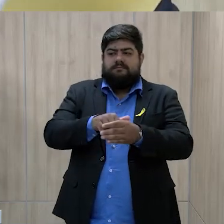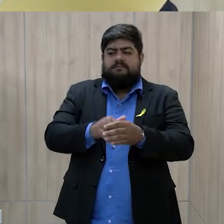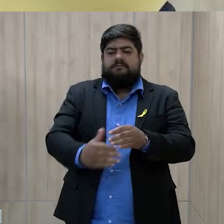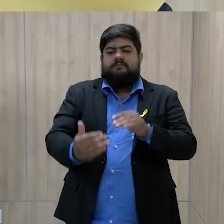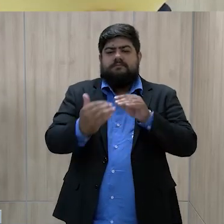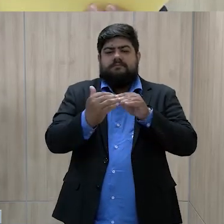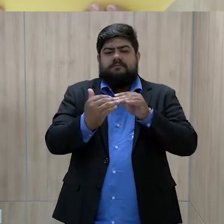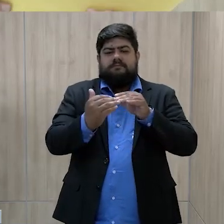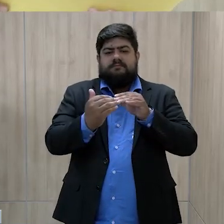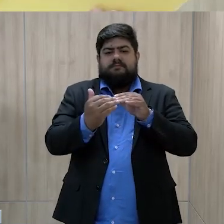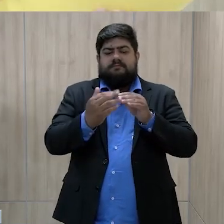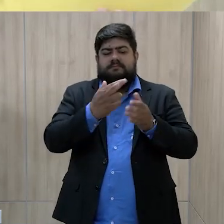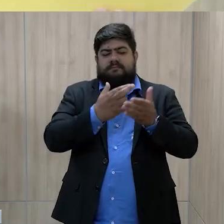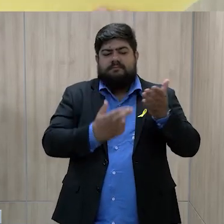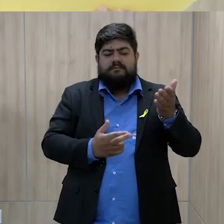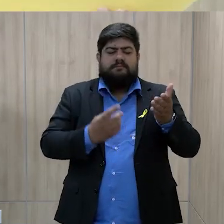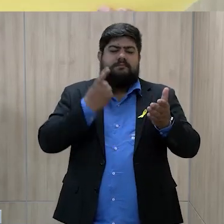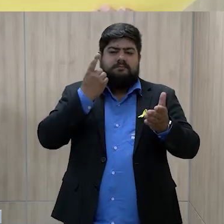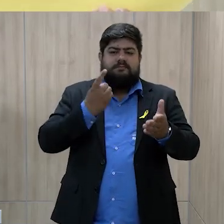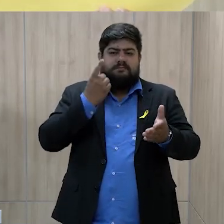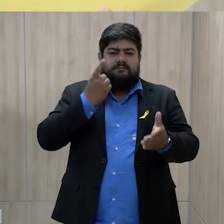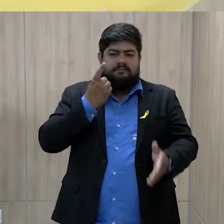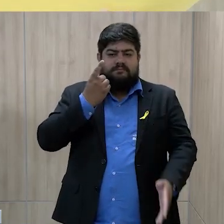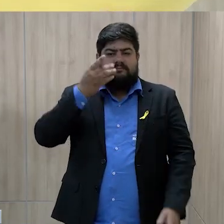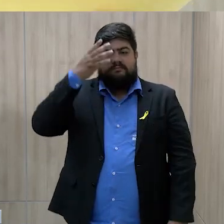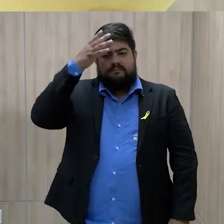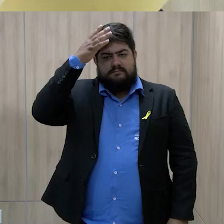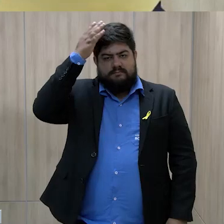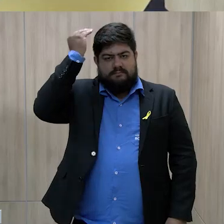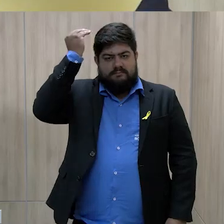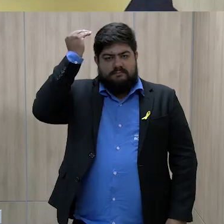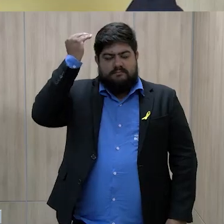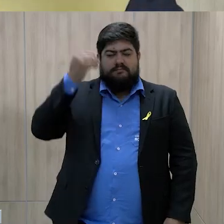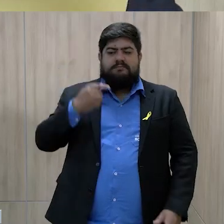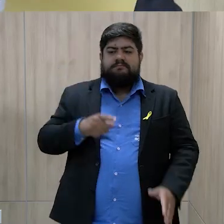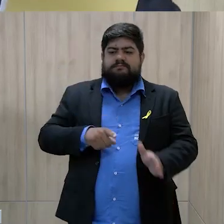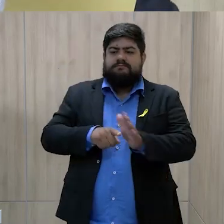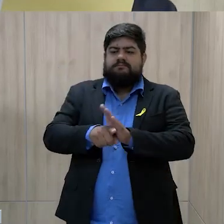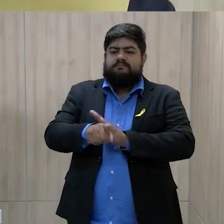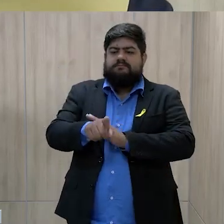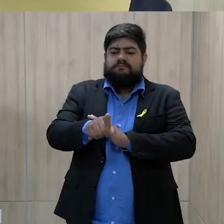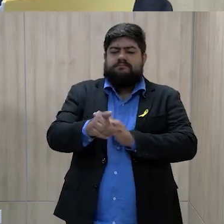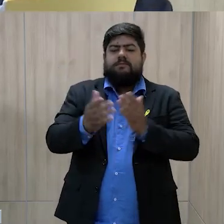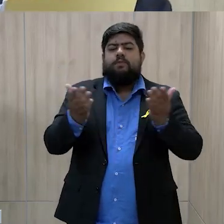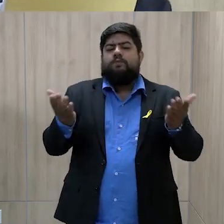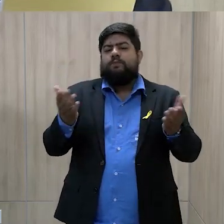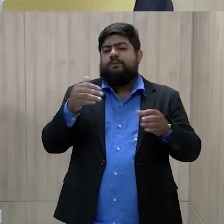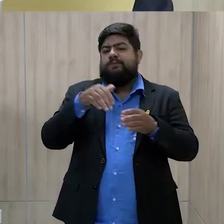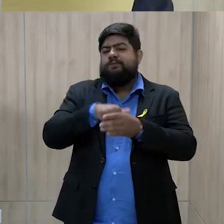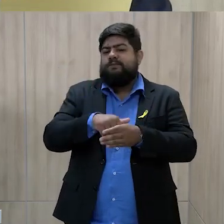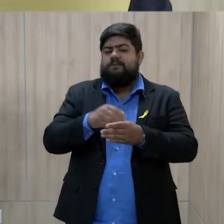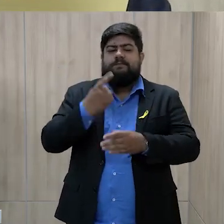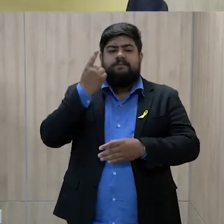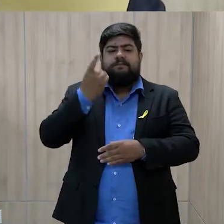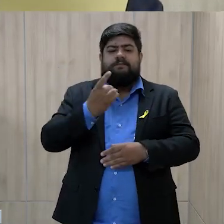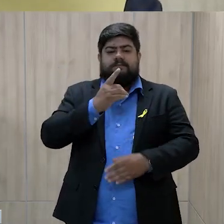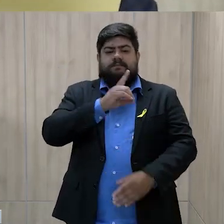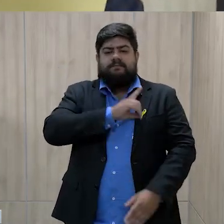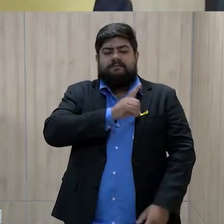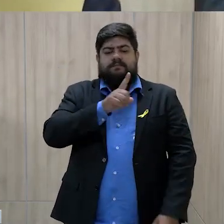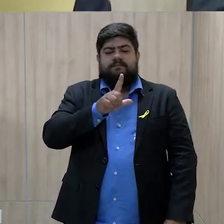com o voto favorável do relator Deputado Rodrigo Camargo pergunto como